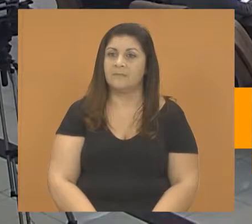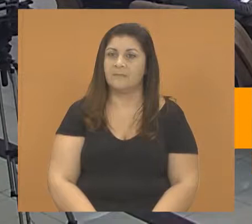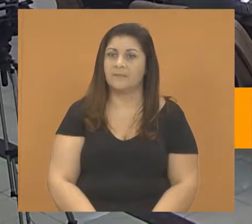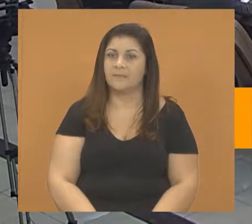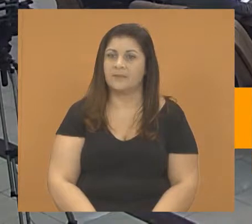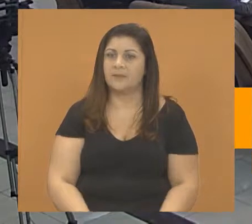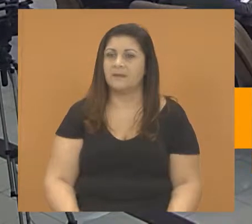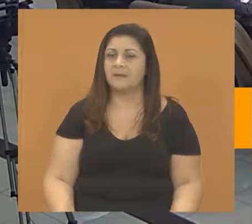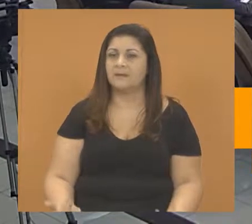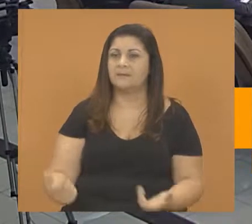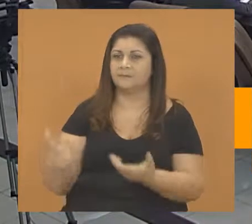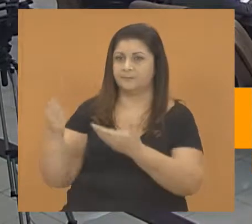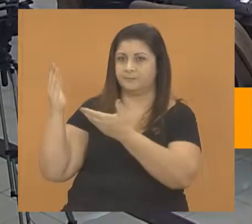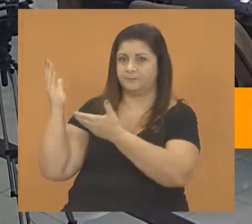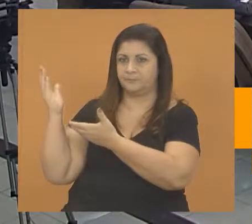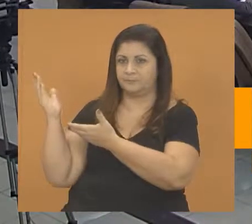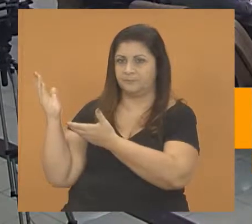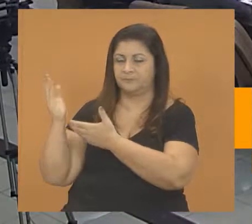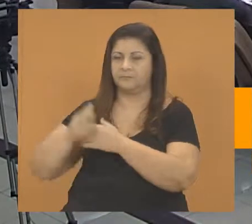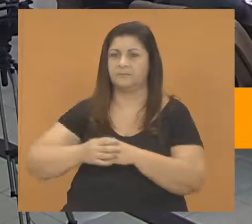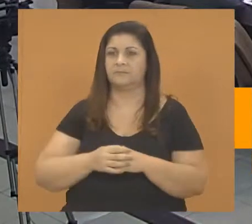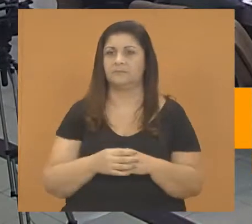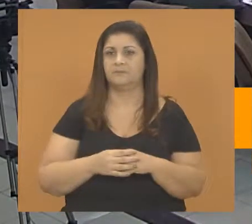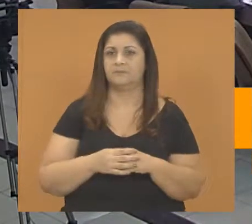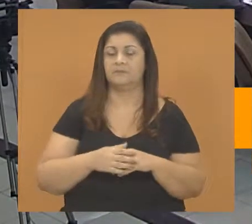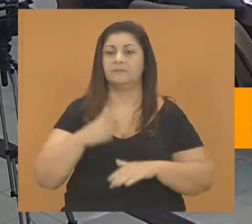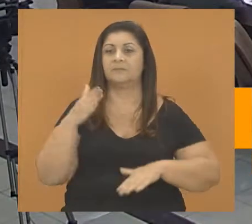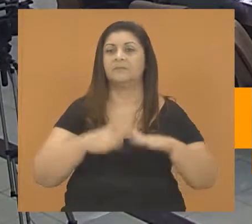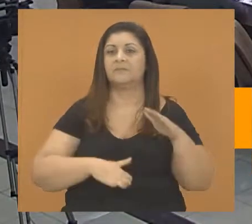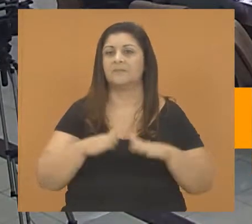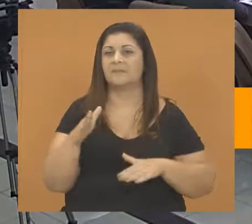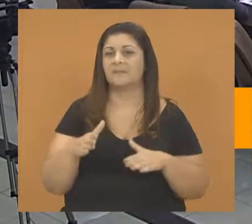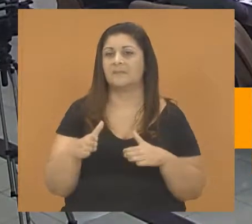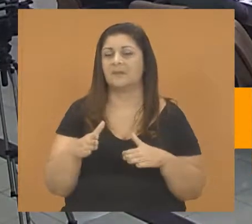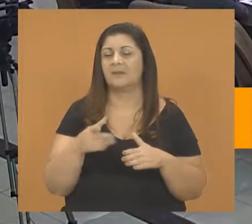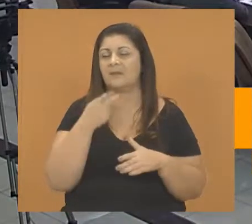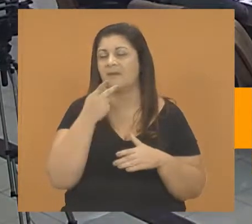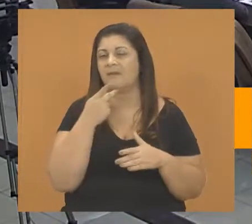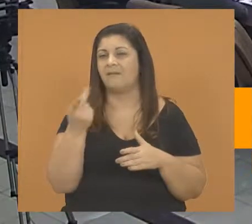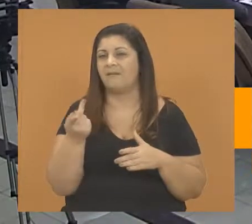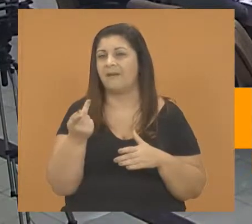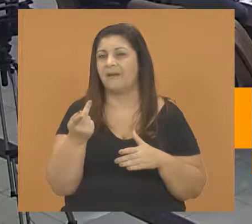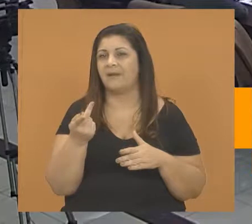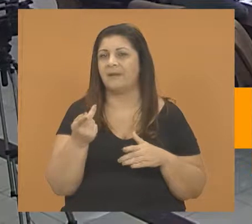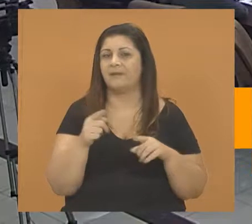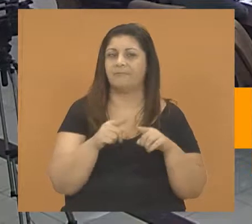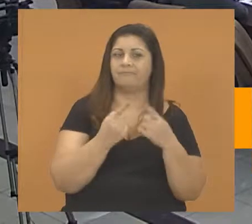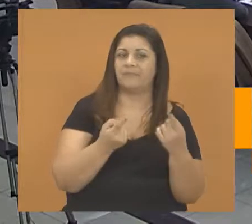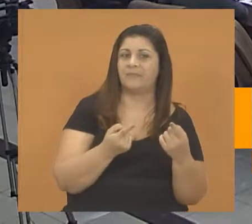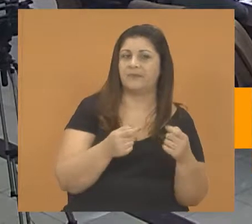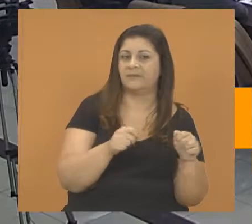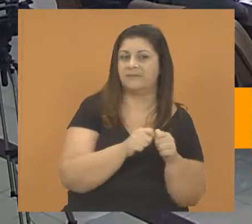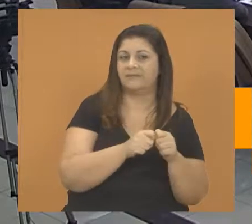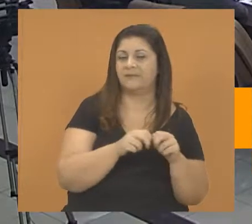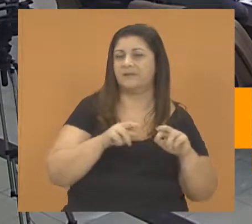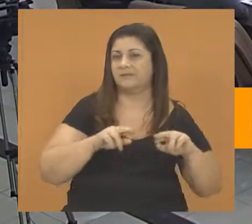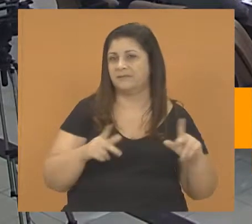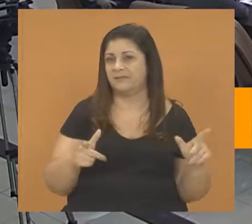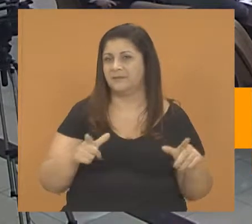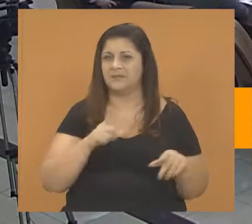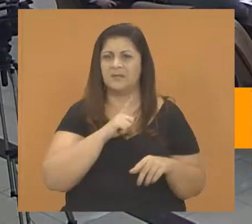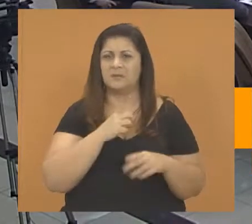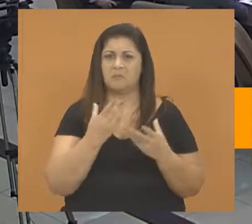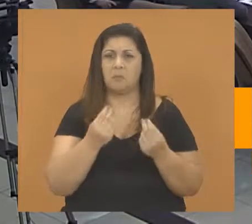nessa fala sua de que às vezes há o discurso é bem diferente da prática você deu o exemplo e tem outros que a gente poderia daqui